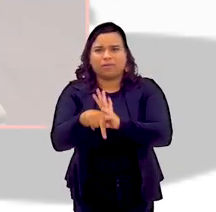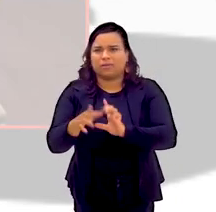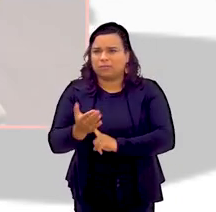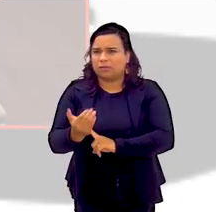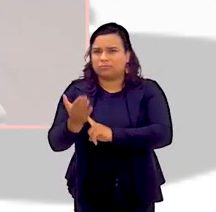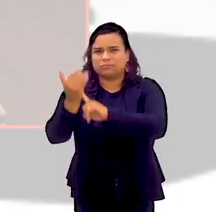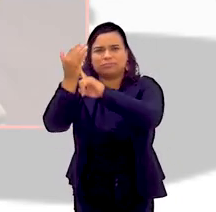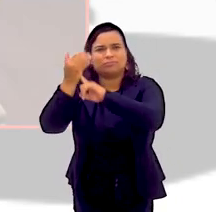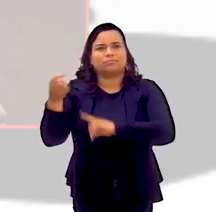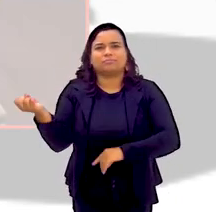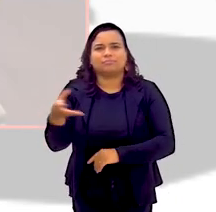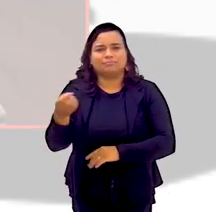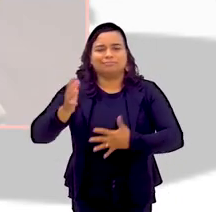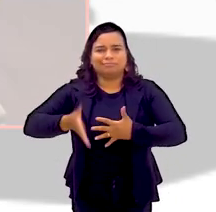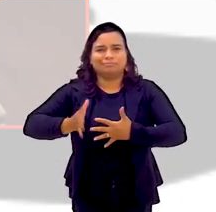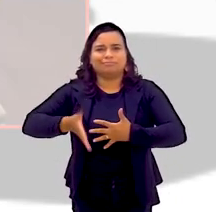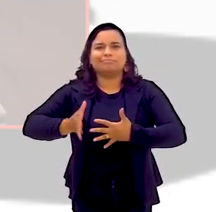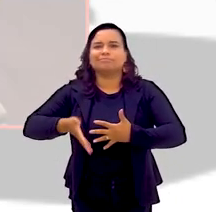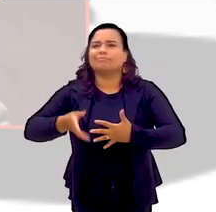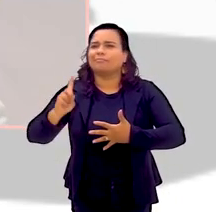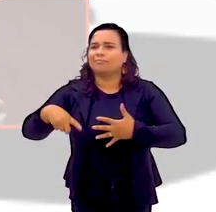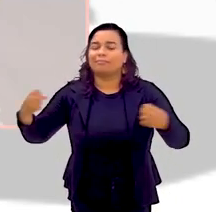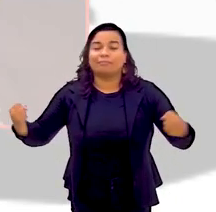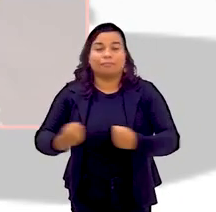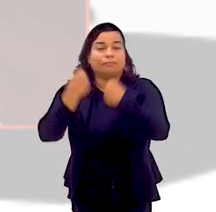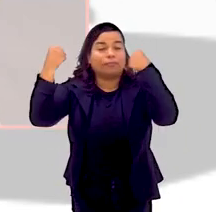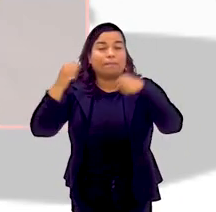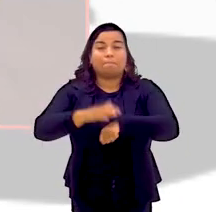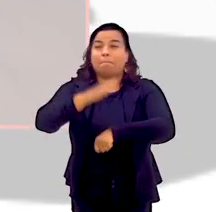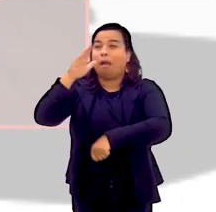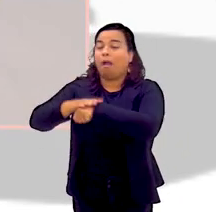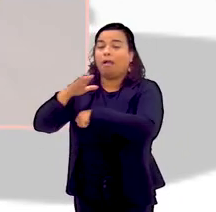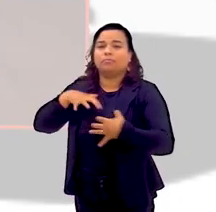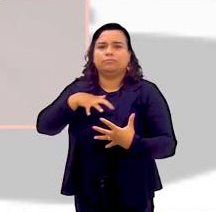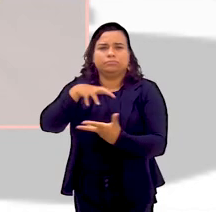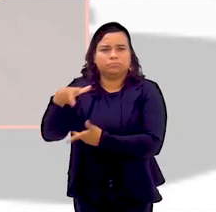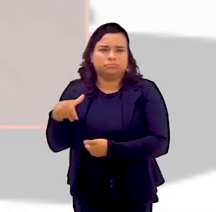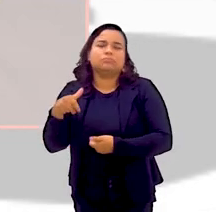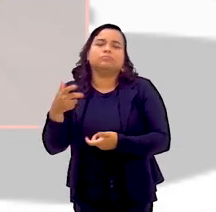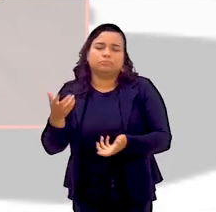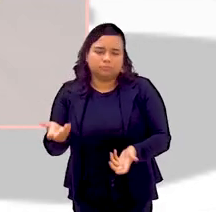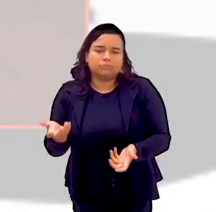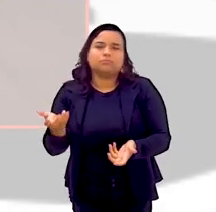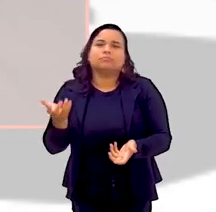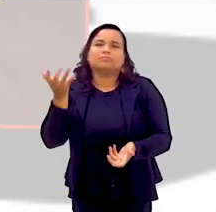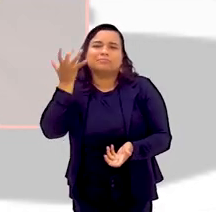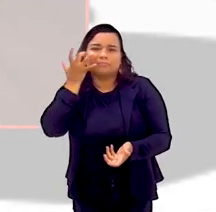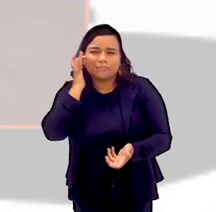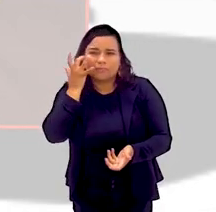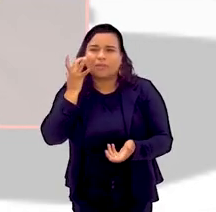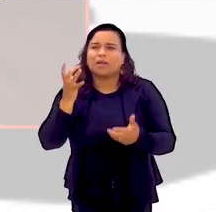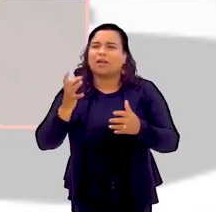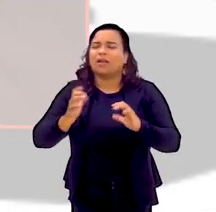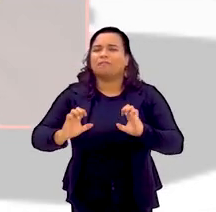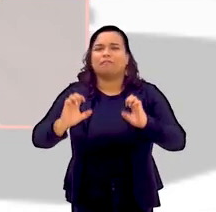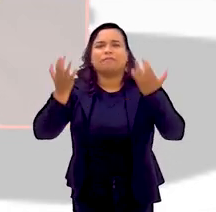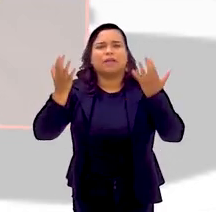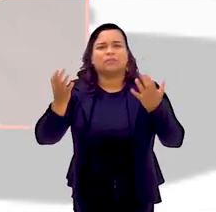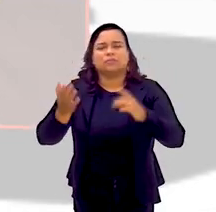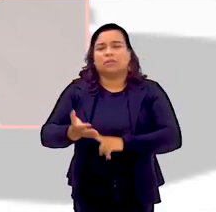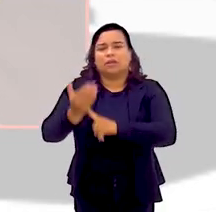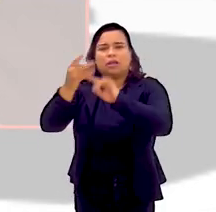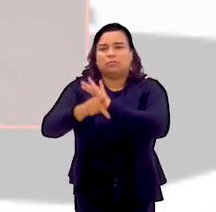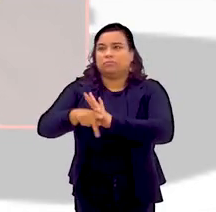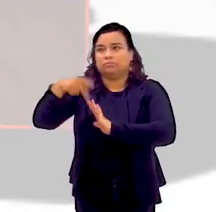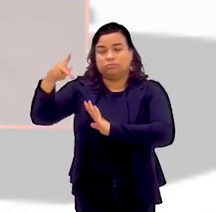né, contemporânea, maior impacto do mundo, eu diria. Acho que nem temos eventos de tecnologia nos